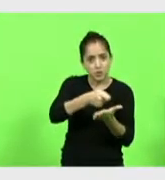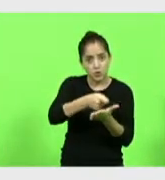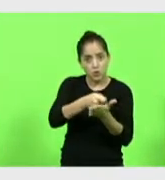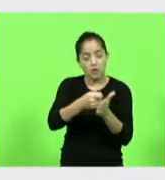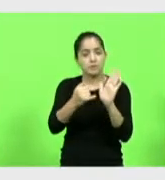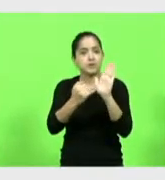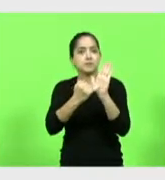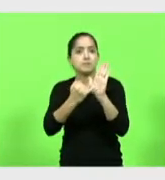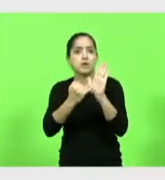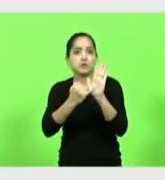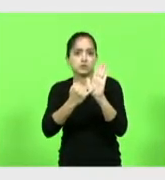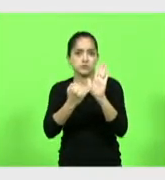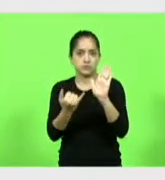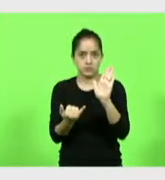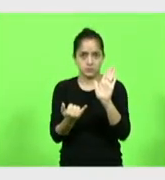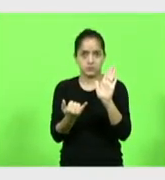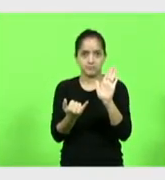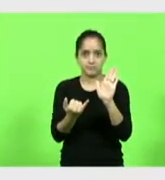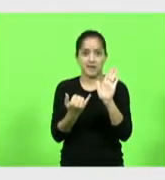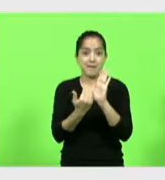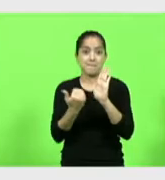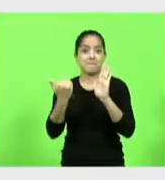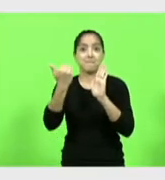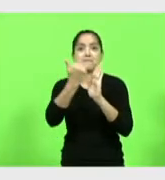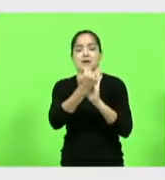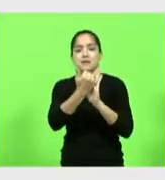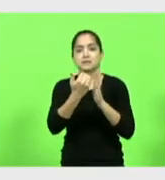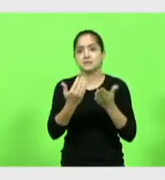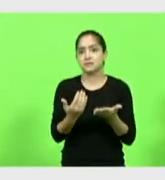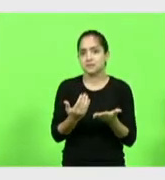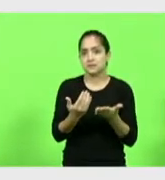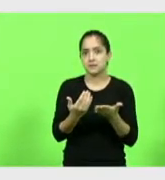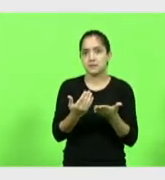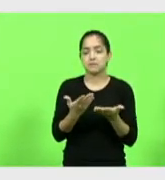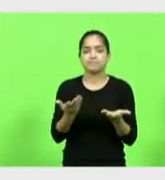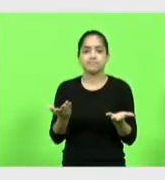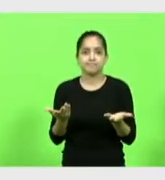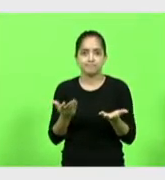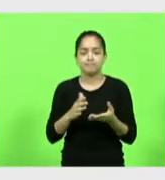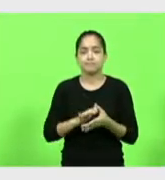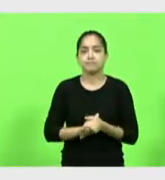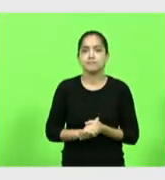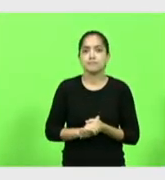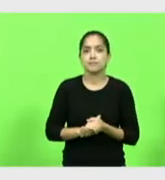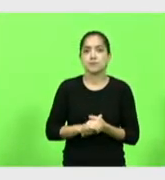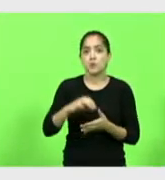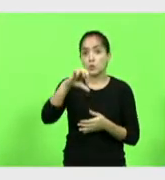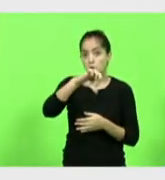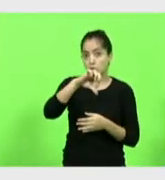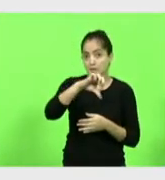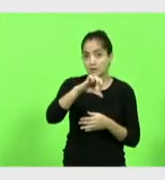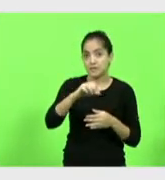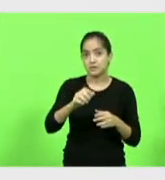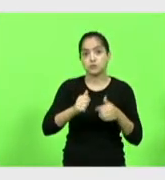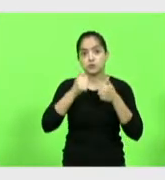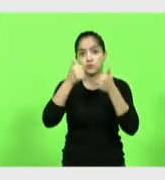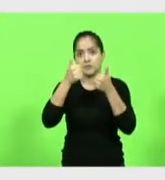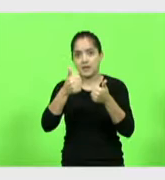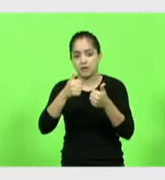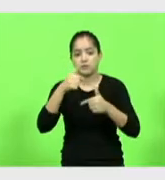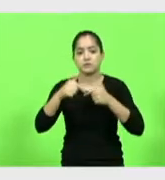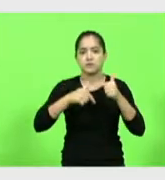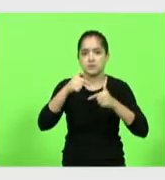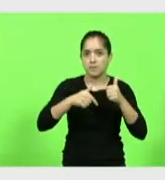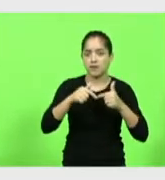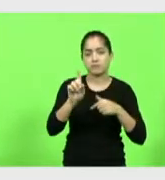né? Porque nós não estamos nem perto de ser o nono país com os melhores serviços,